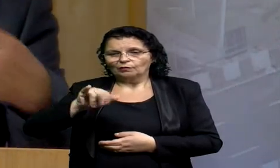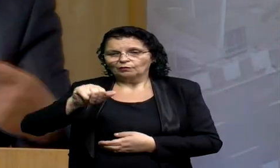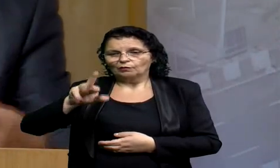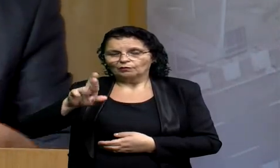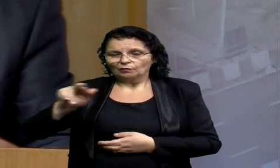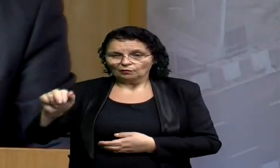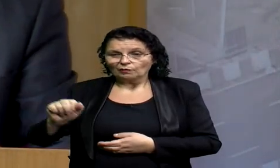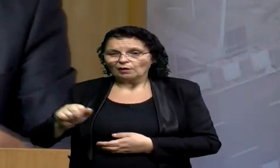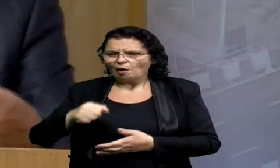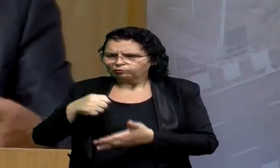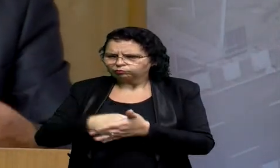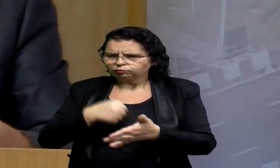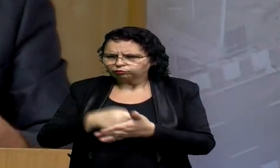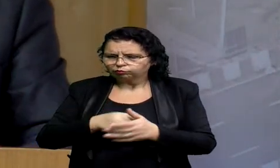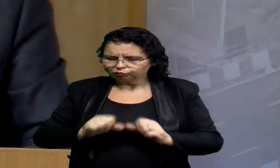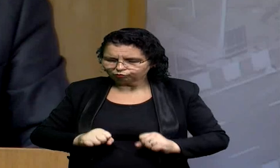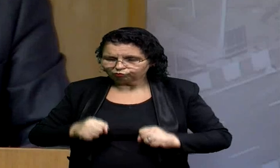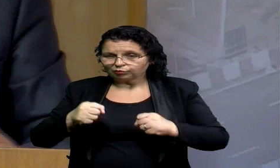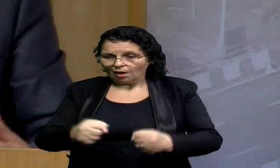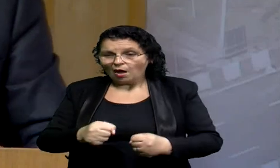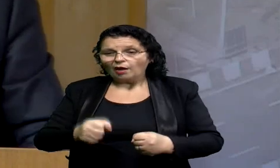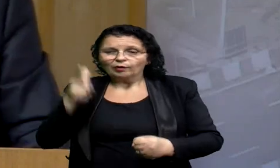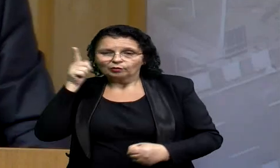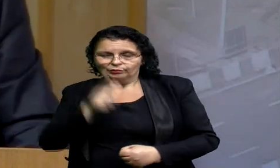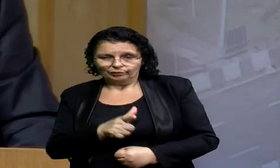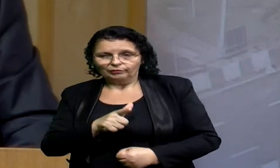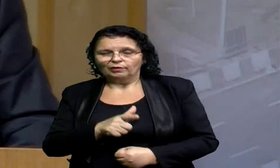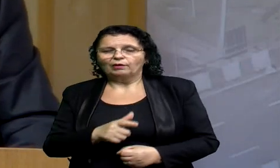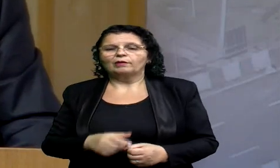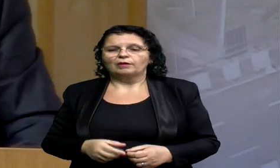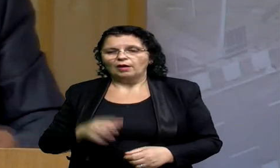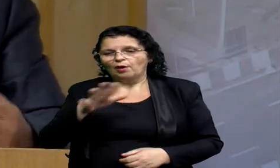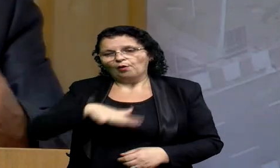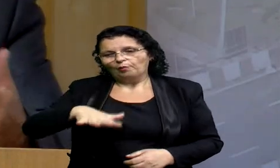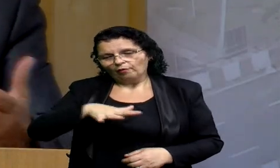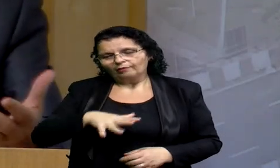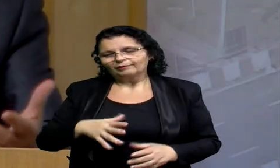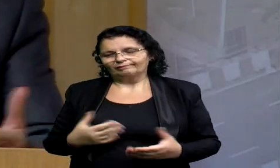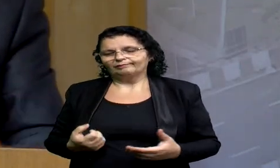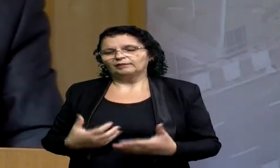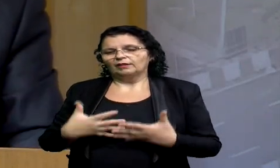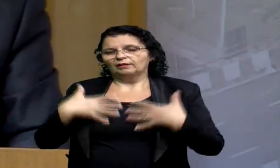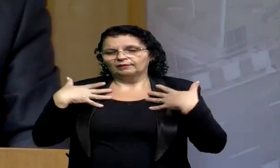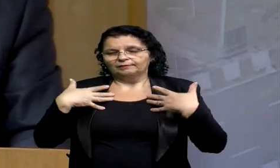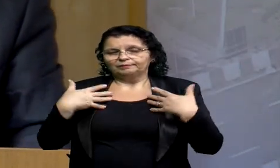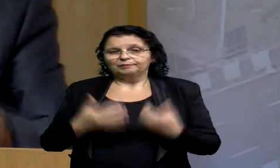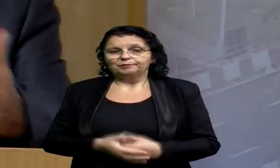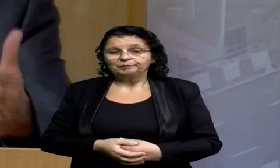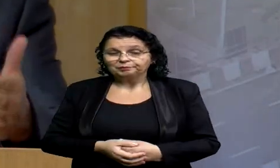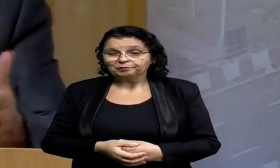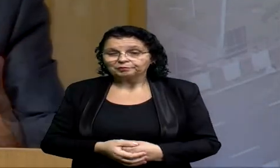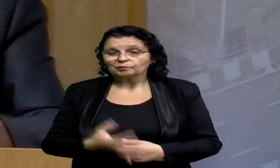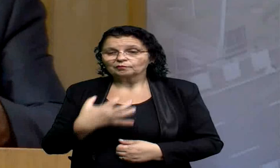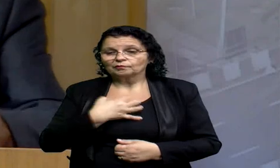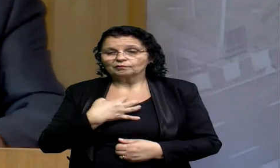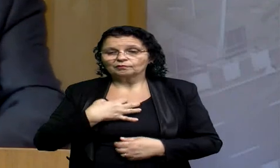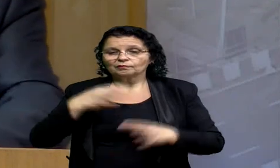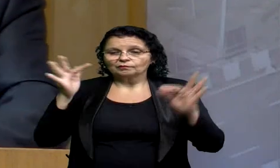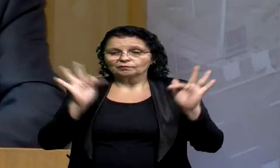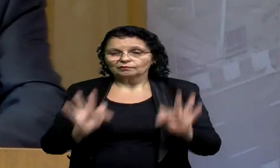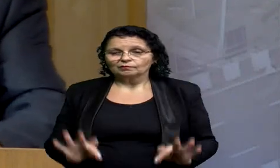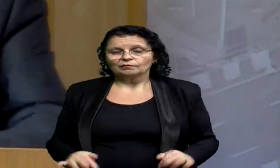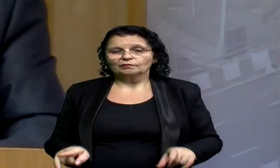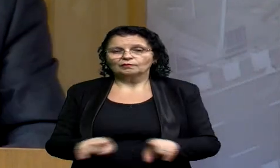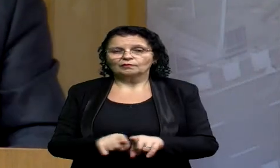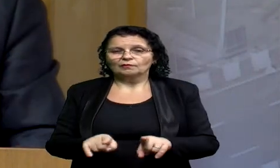da população que vai ver agora a sua necessidade eh mais próximo de ser resolvido fico muito feliz agradeço